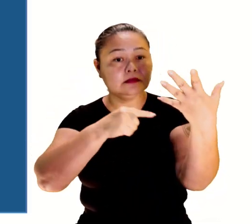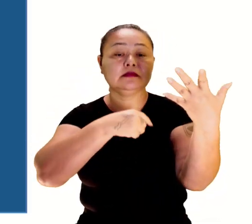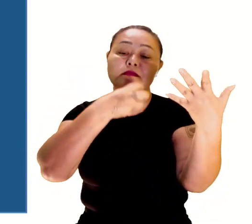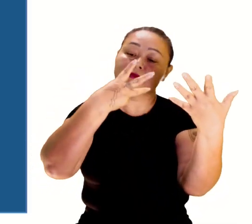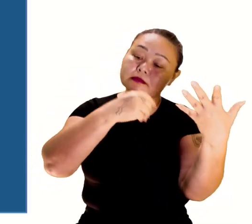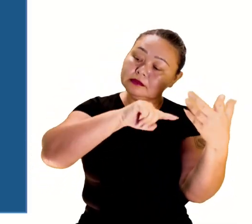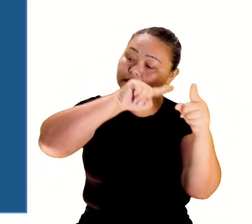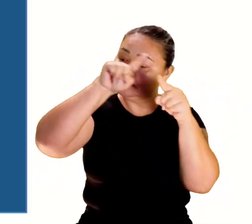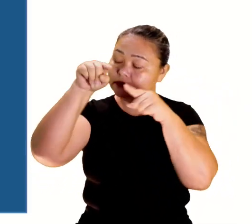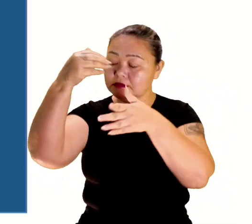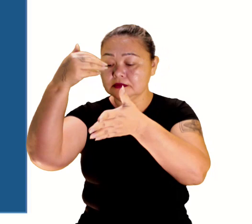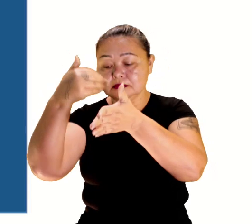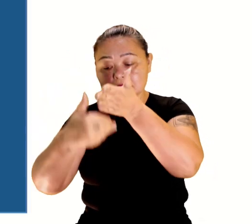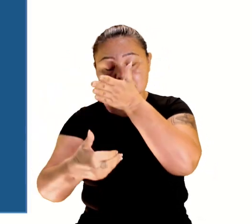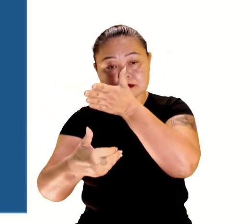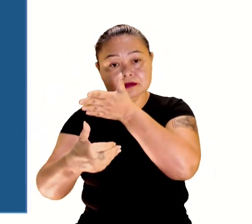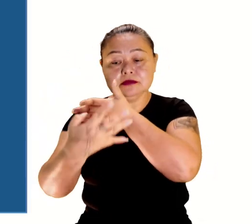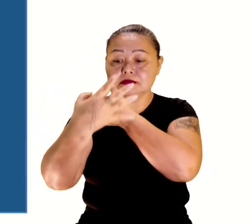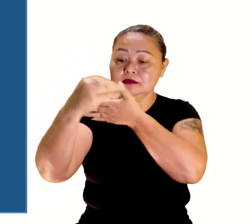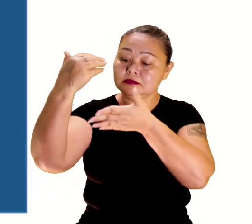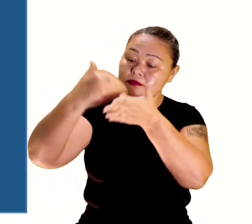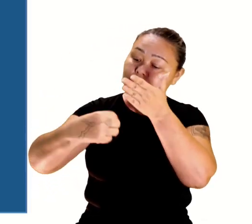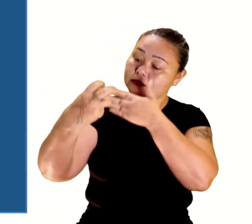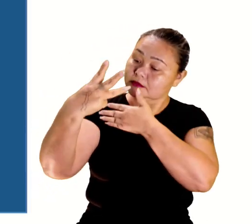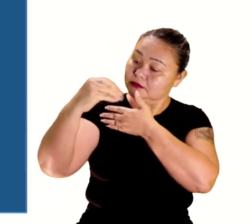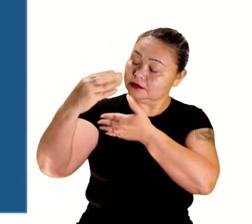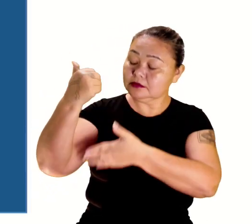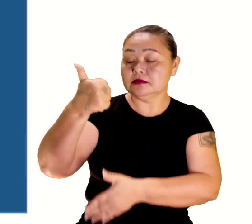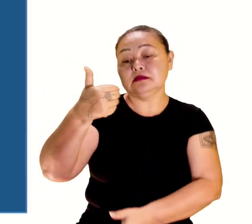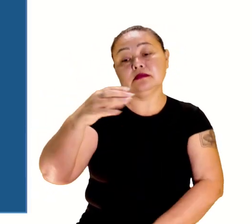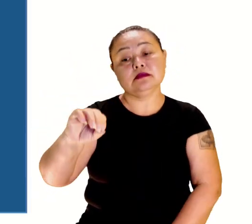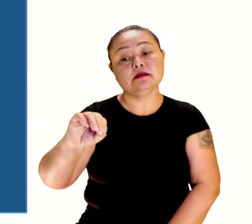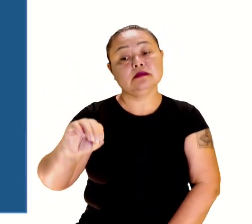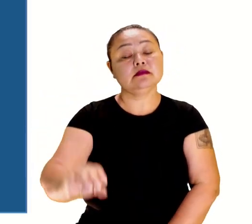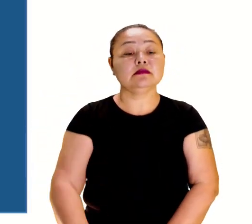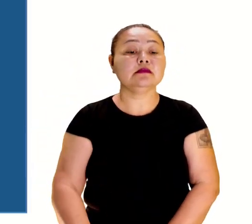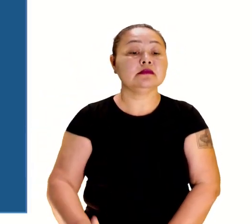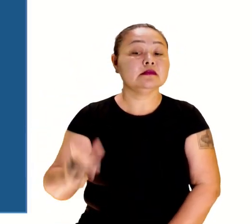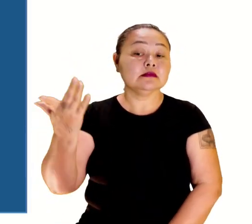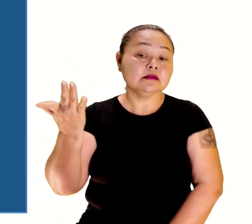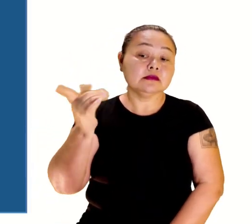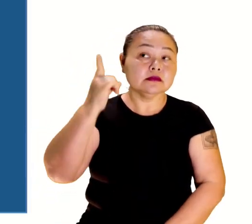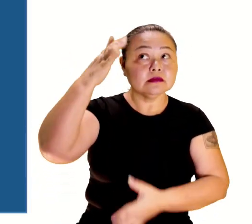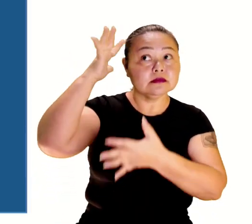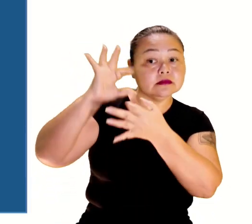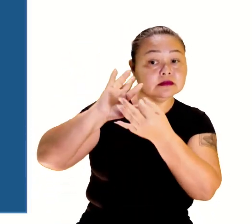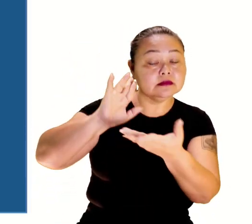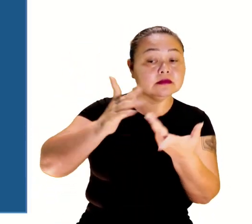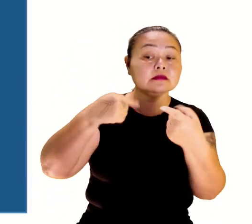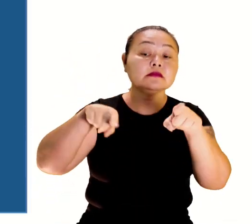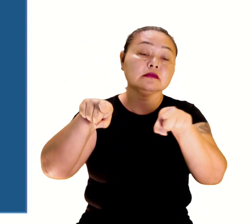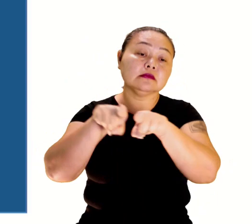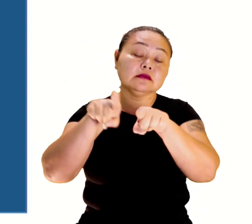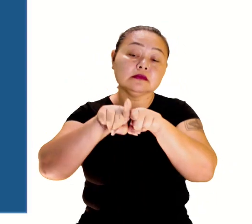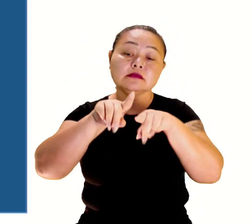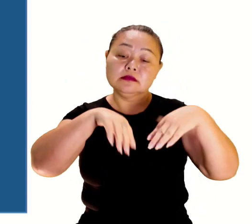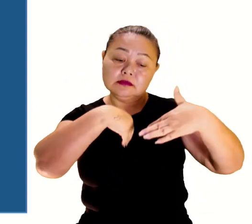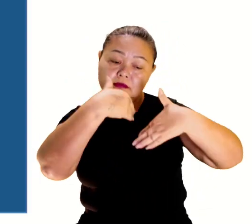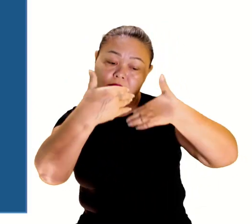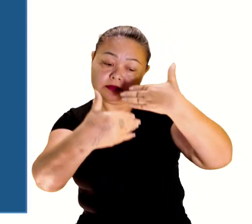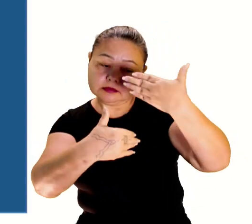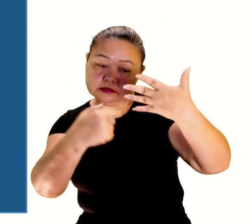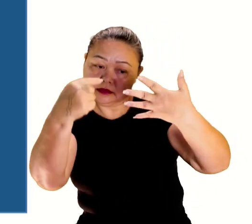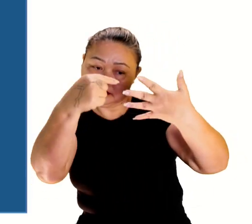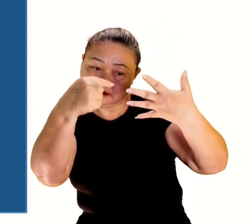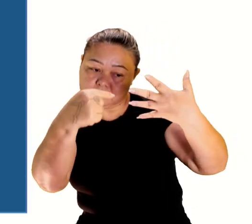membro, subtraindo, 40 tira 30, 10. Então, tanto pelo raciocínio lógico quanto pelo processo do passo a